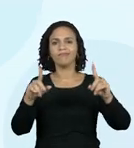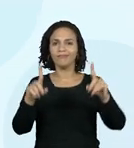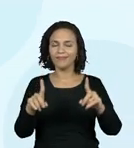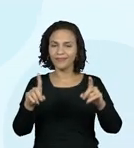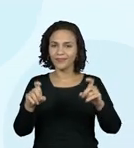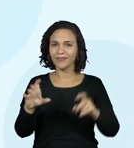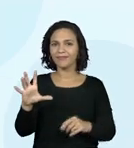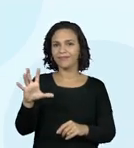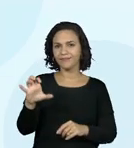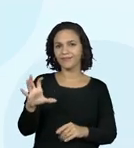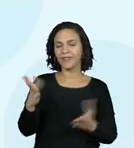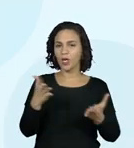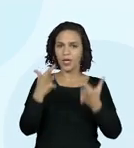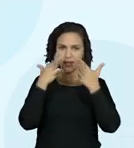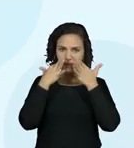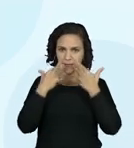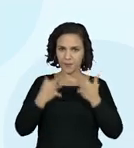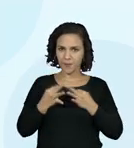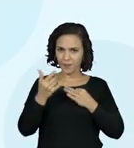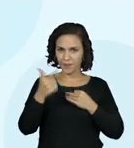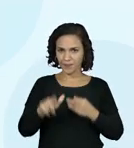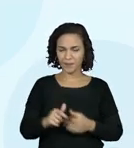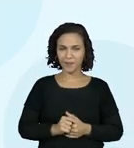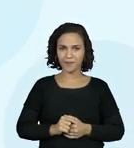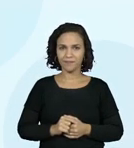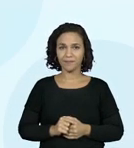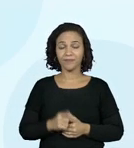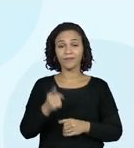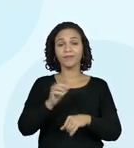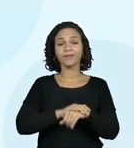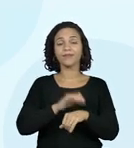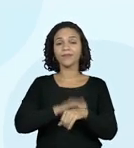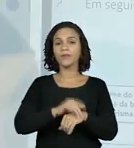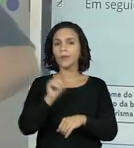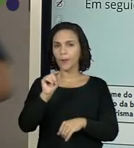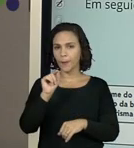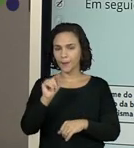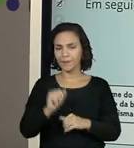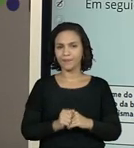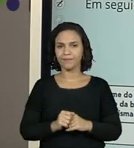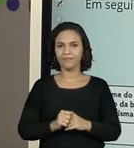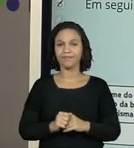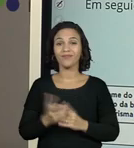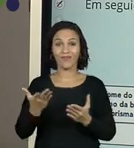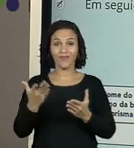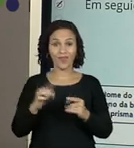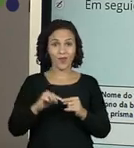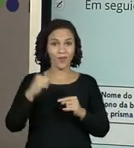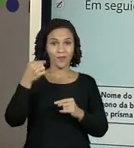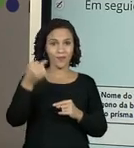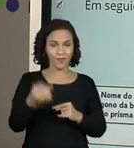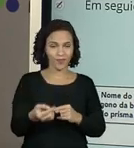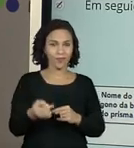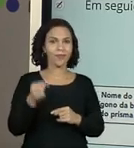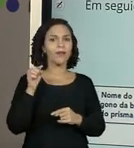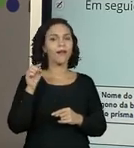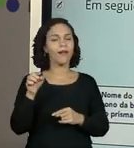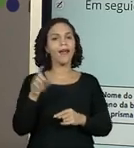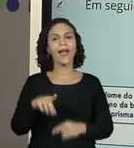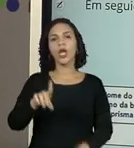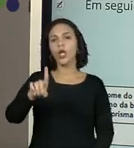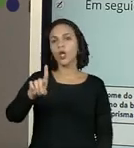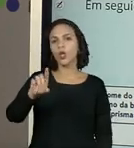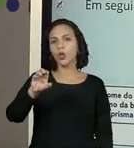E volta aqui para o Pro, por favor. O que vocês vão fazer, turminha? Esse próximo aqui é um dodecágono, tem